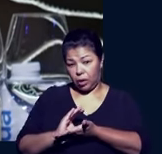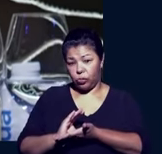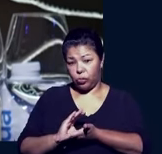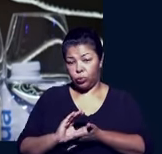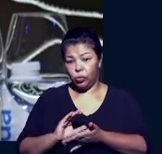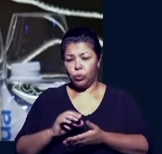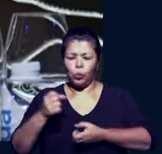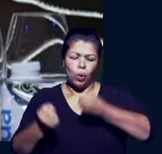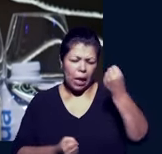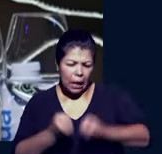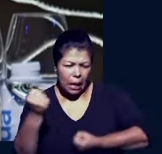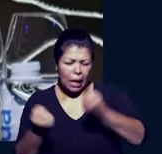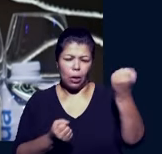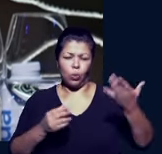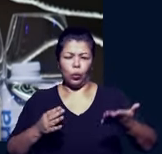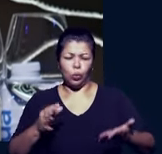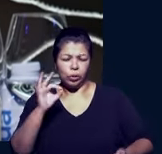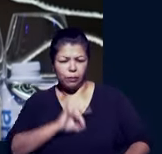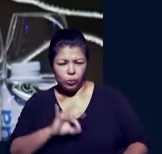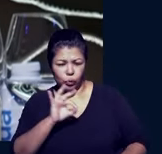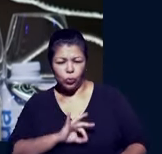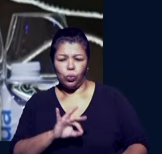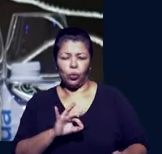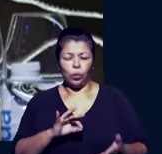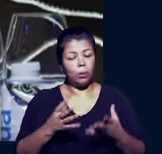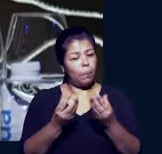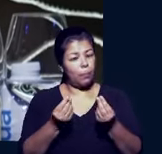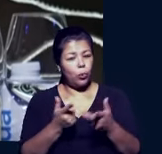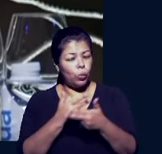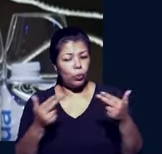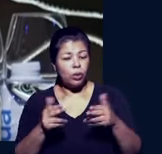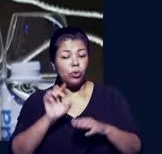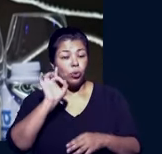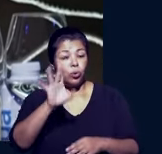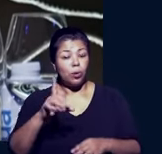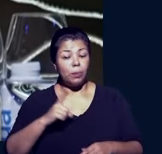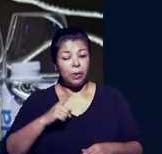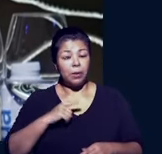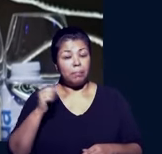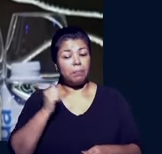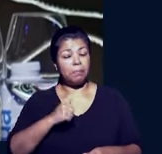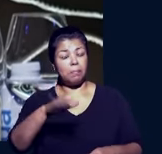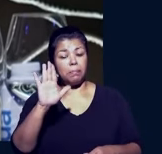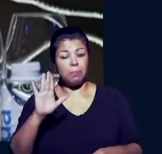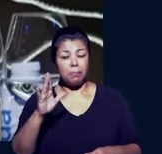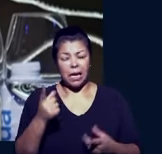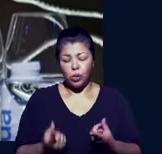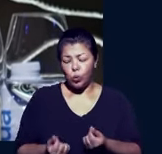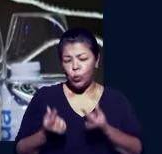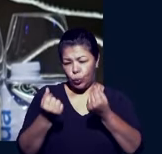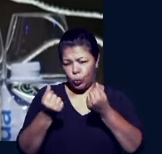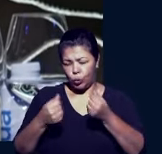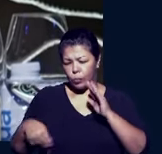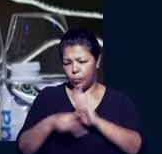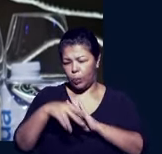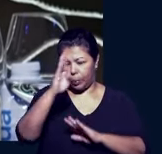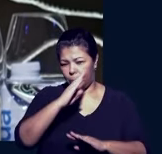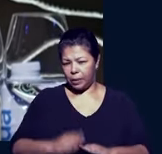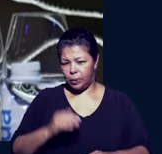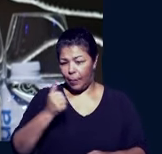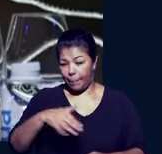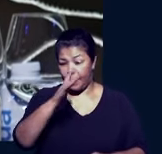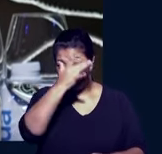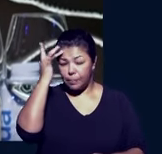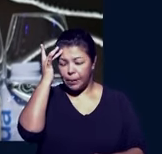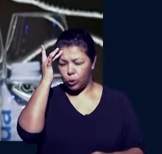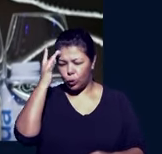cargo gratificação geton só para ter mais funcionário só para ter mais custo custo Brasil e mais gente brigando